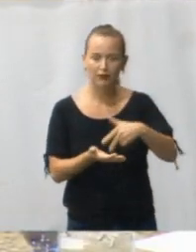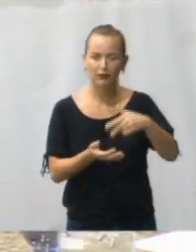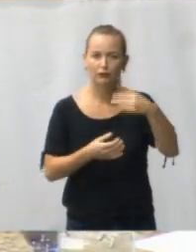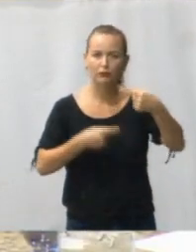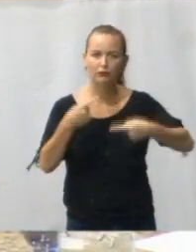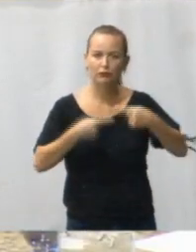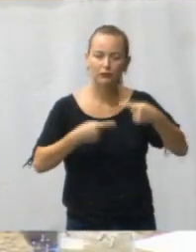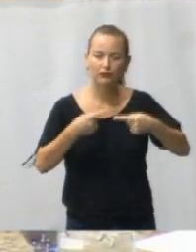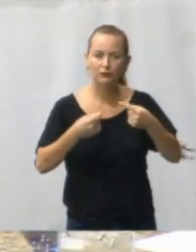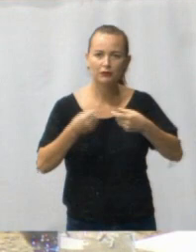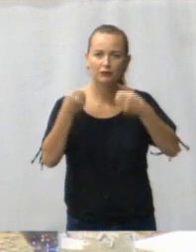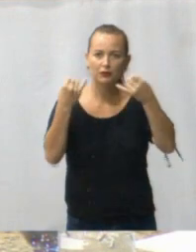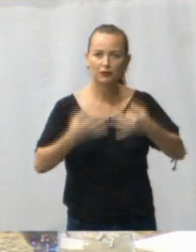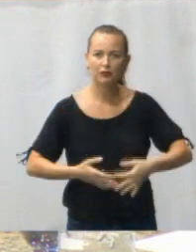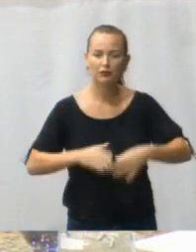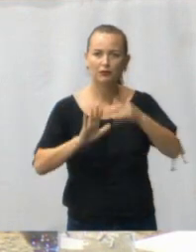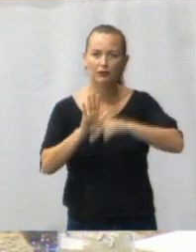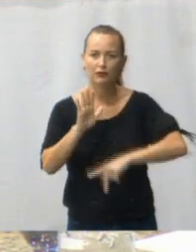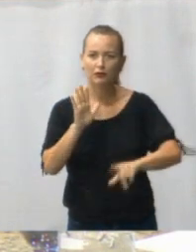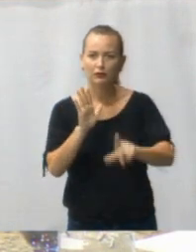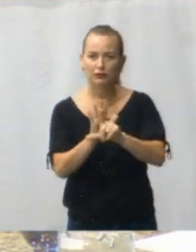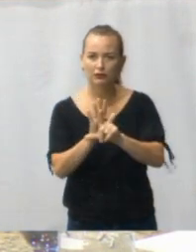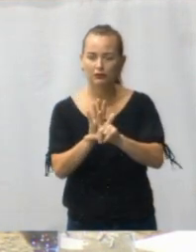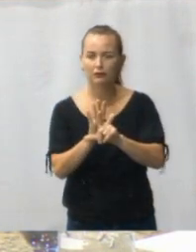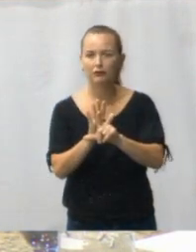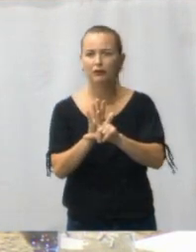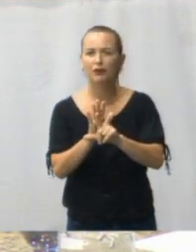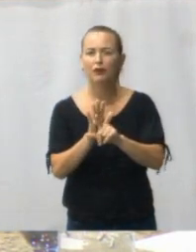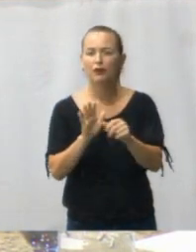O número já é do ano passado, então o número